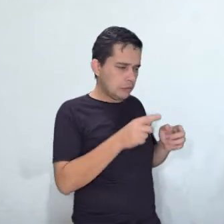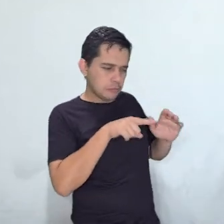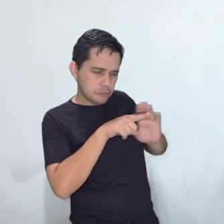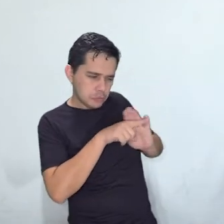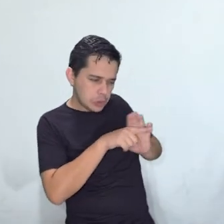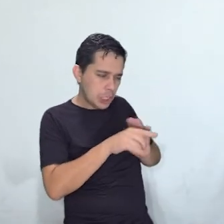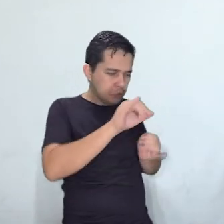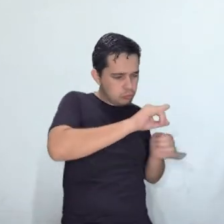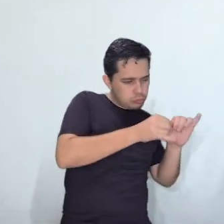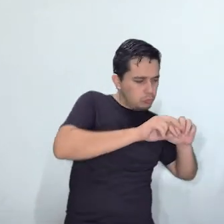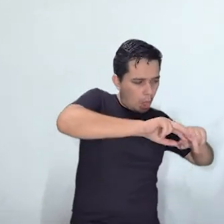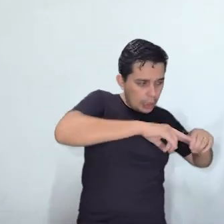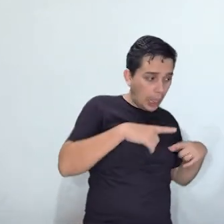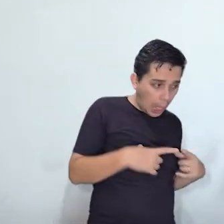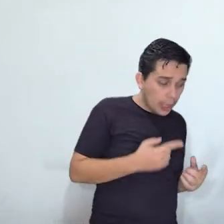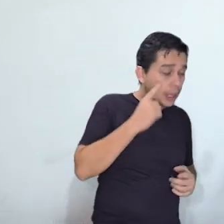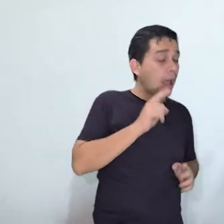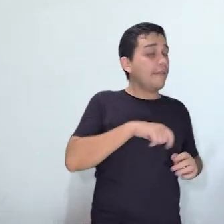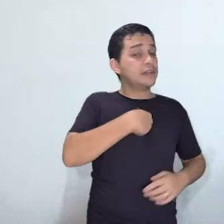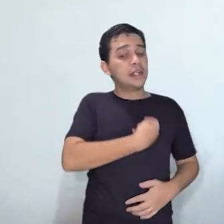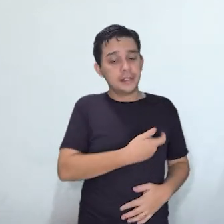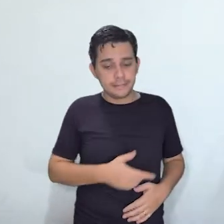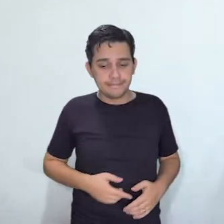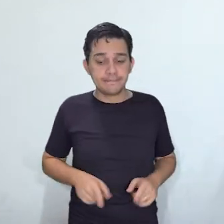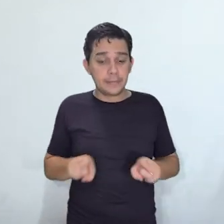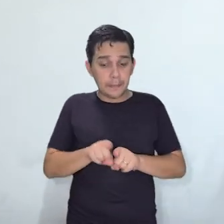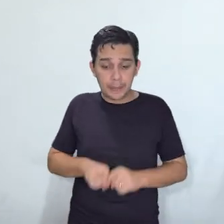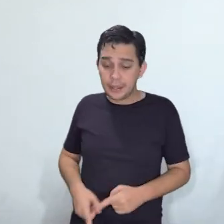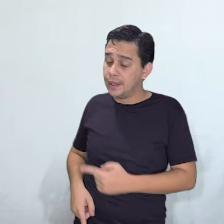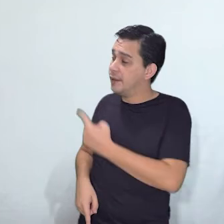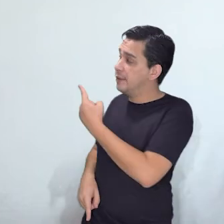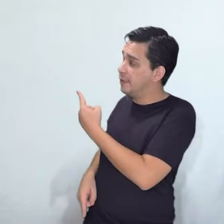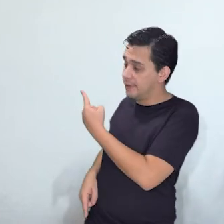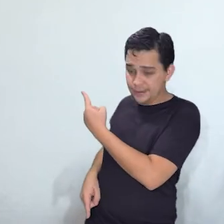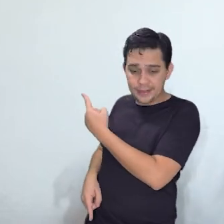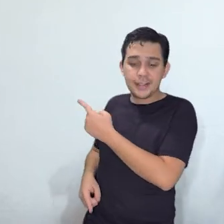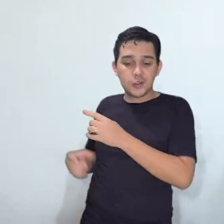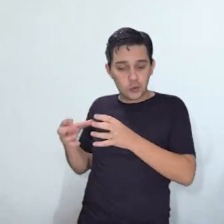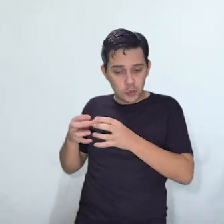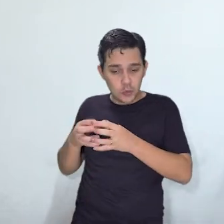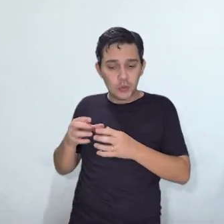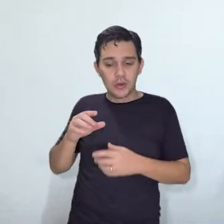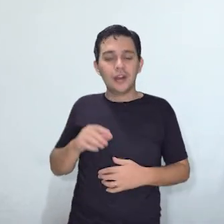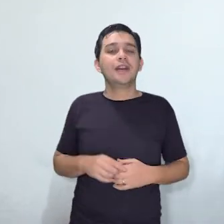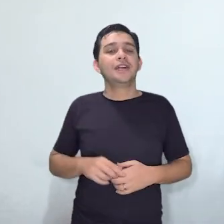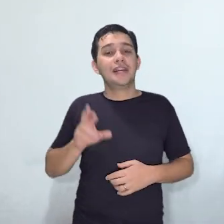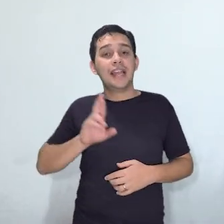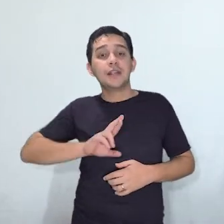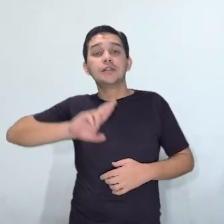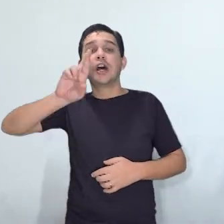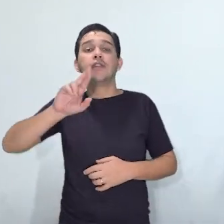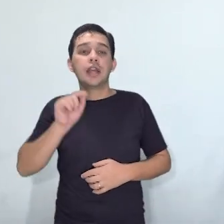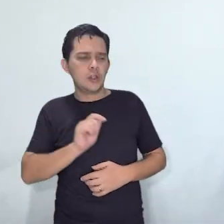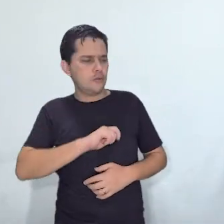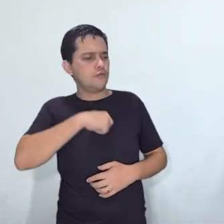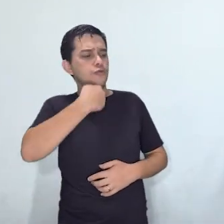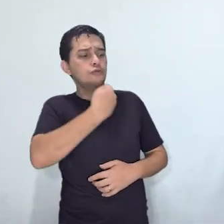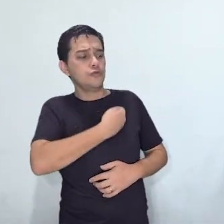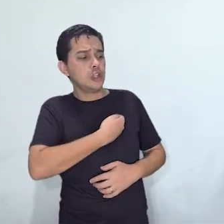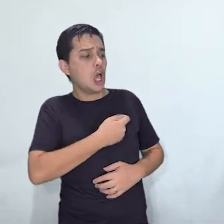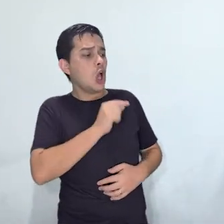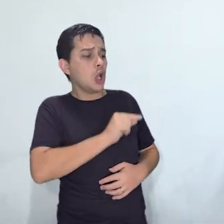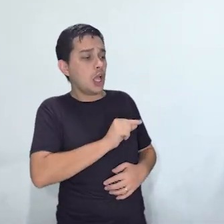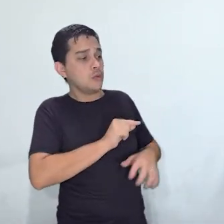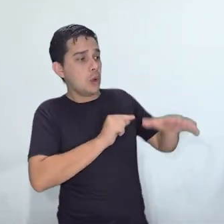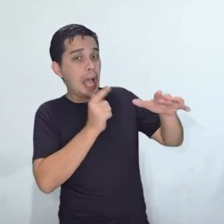Por fim, a Agenersa trata-se da agência reguladora do estado do Rio de Janeiro, que também tem entre suas atribuições